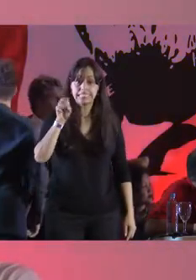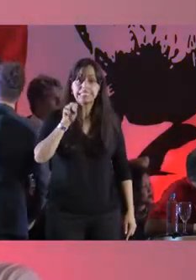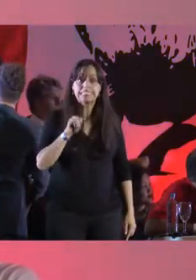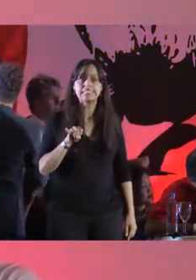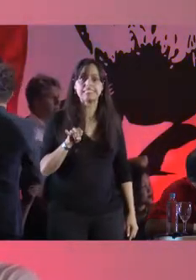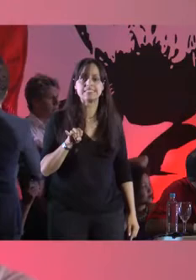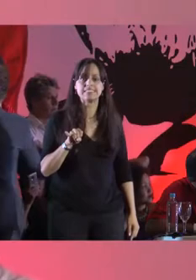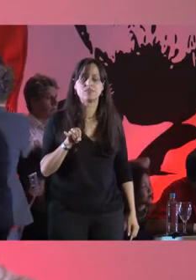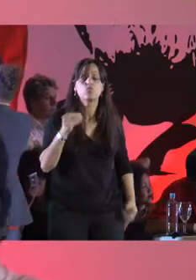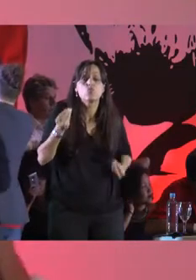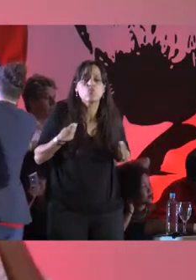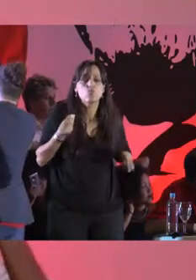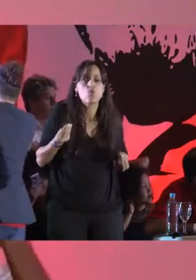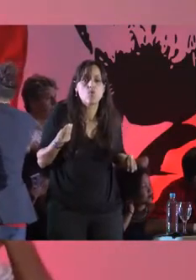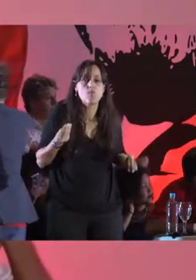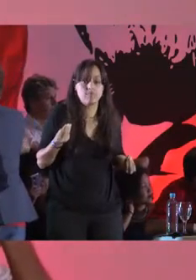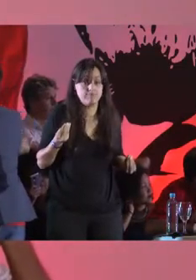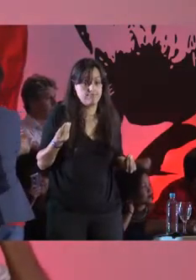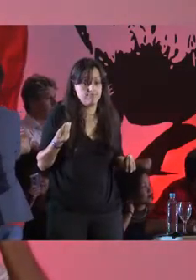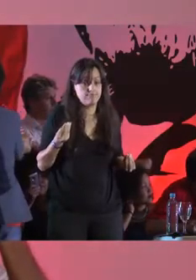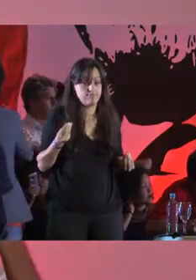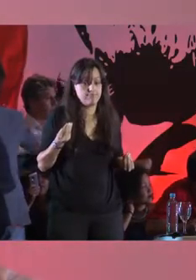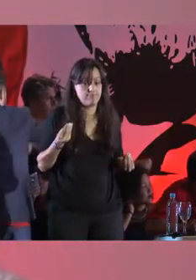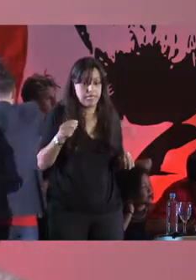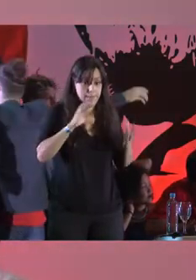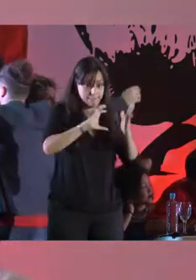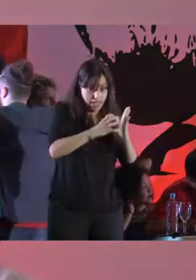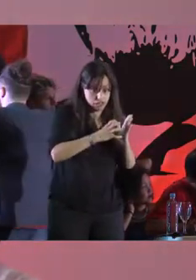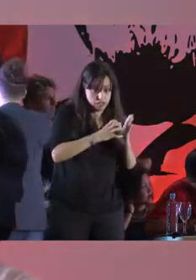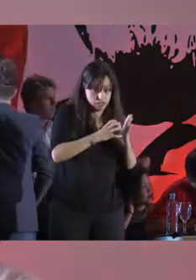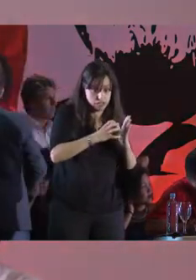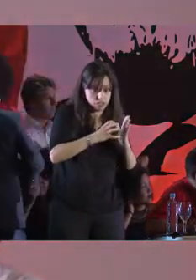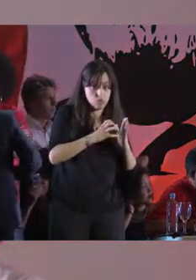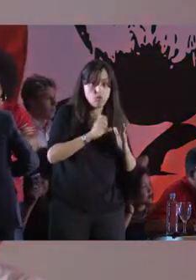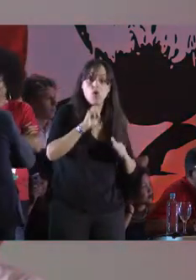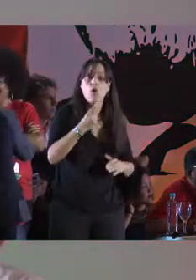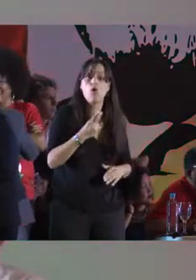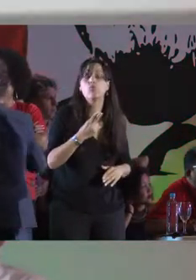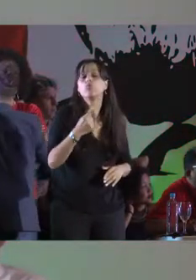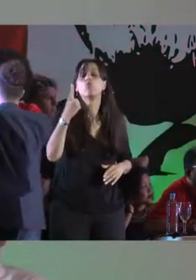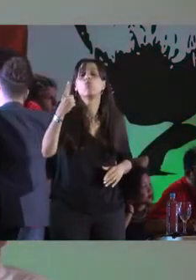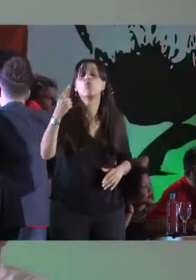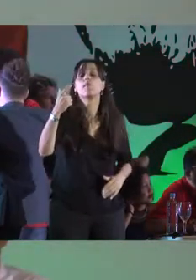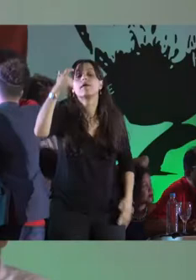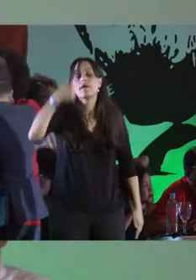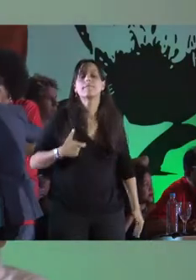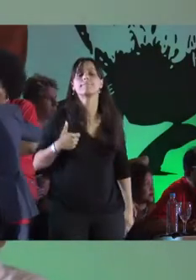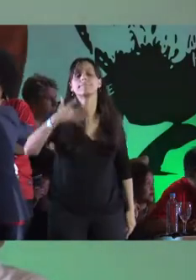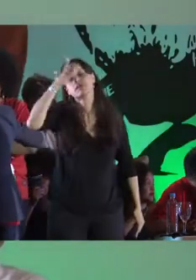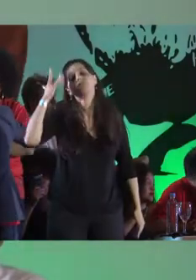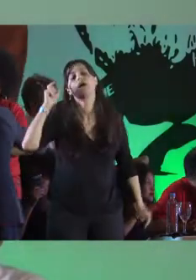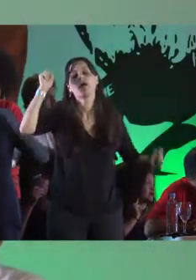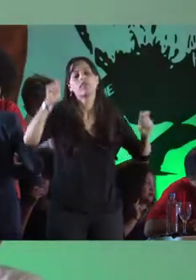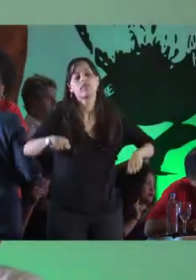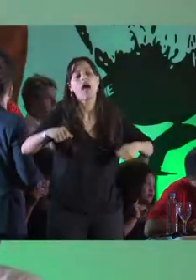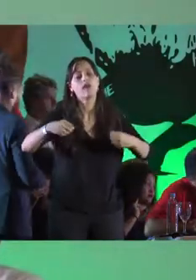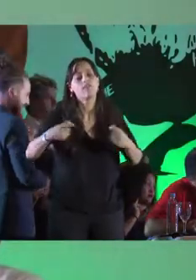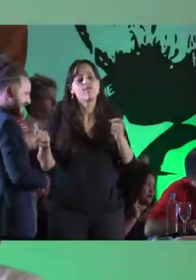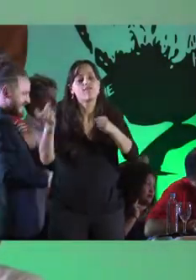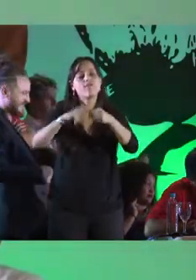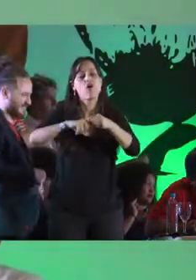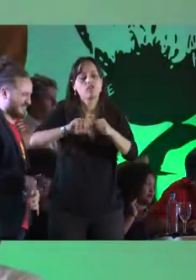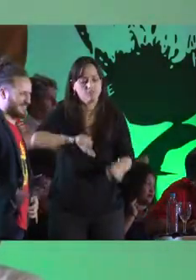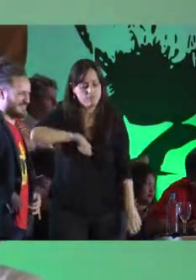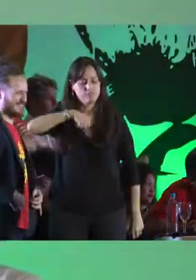um partido e se tem um candidato que pode trazer alegria, a autoestima, o